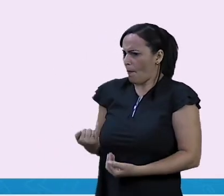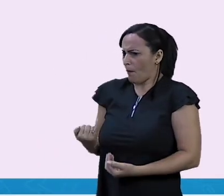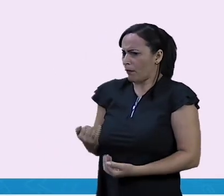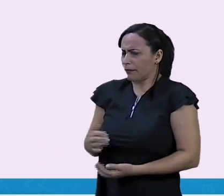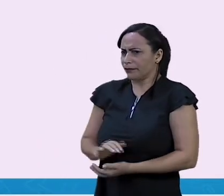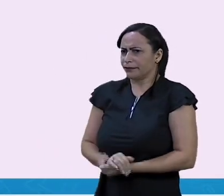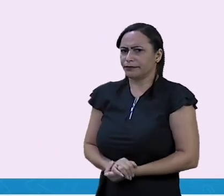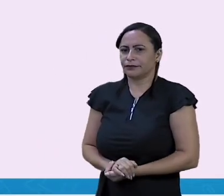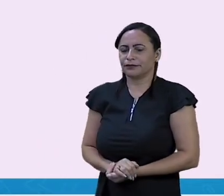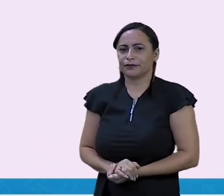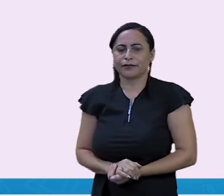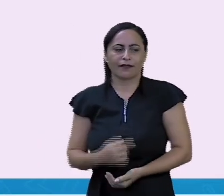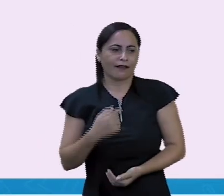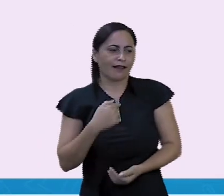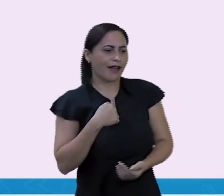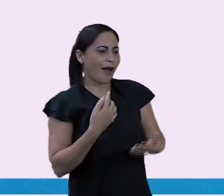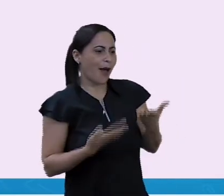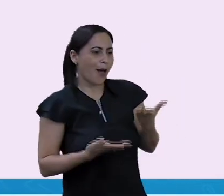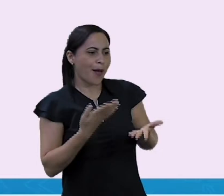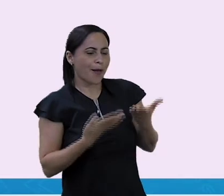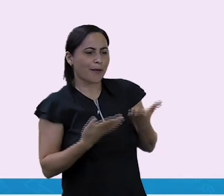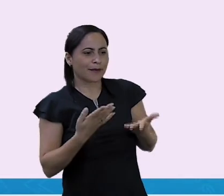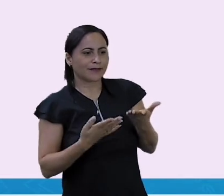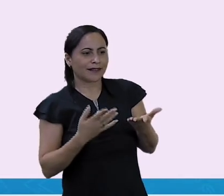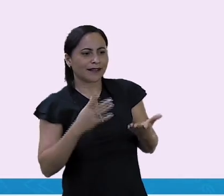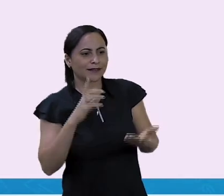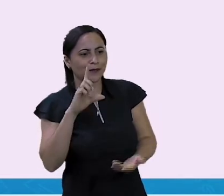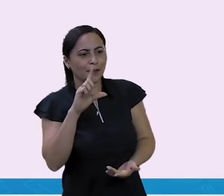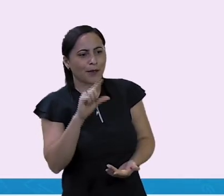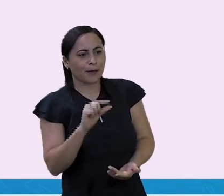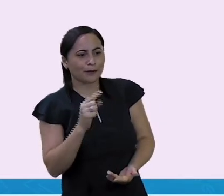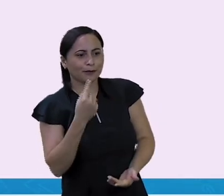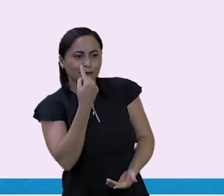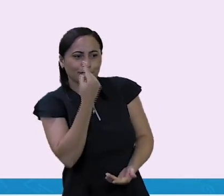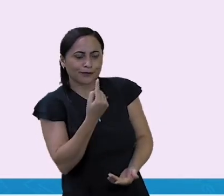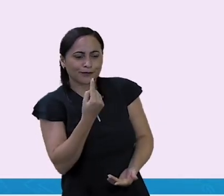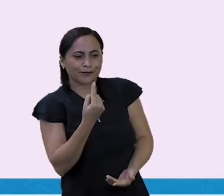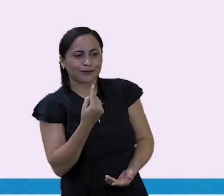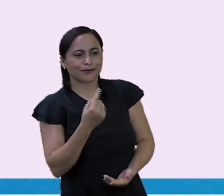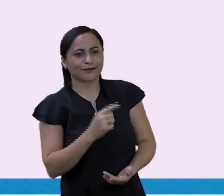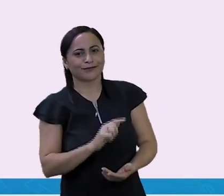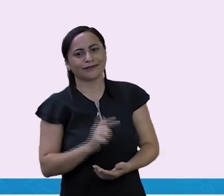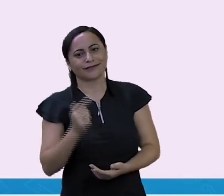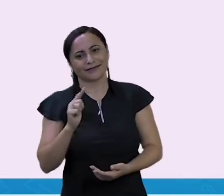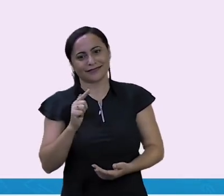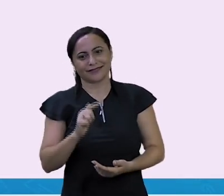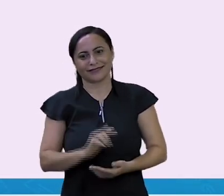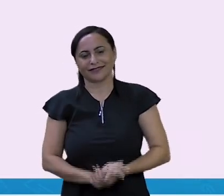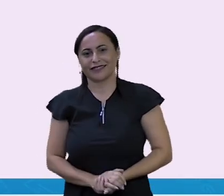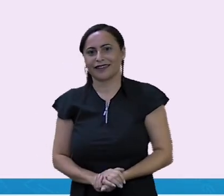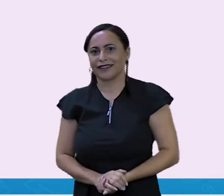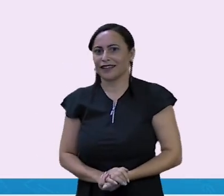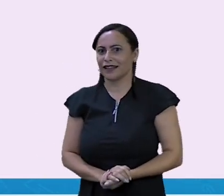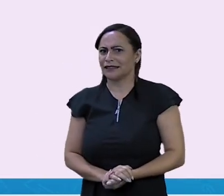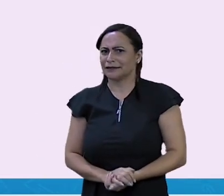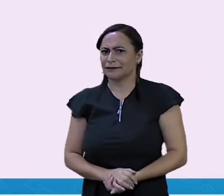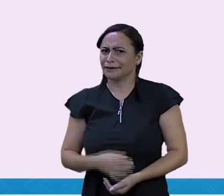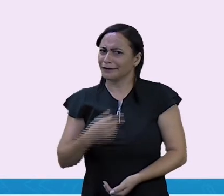Eu pesaria menos de 1 grama. Opa! Tem